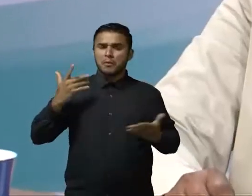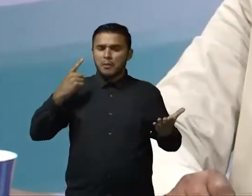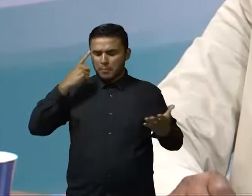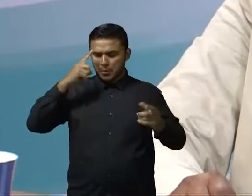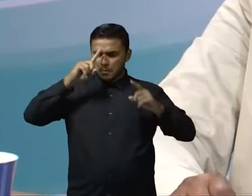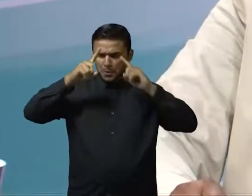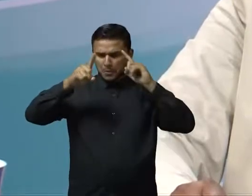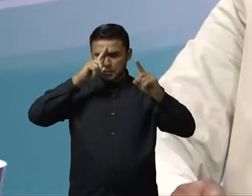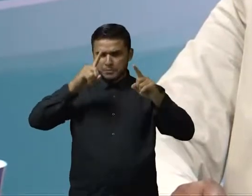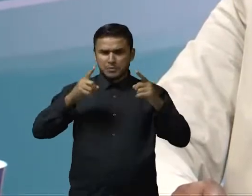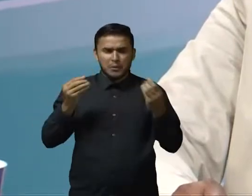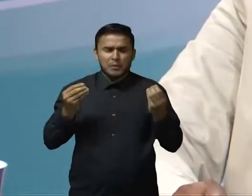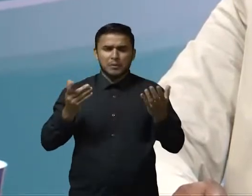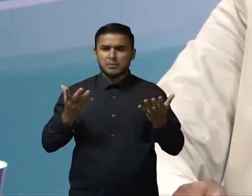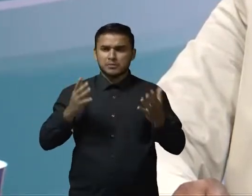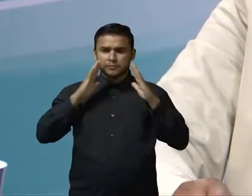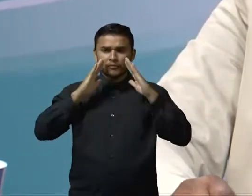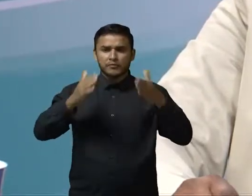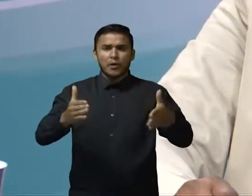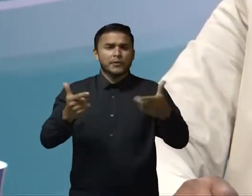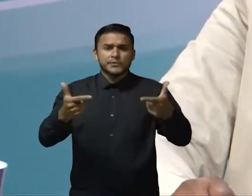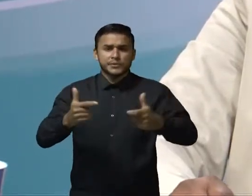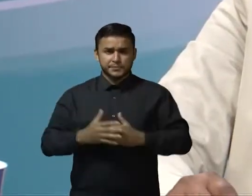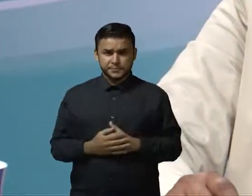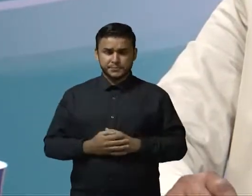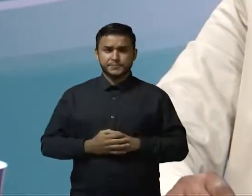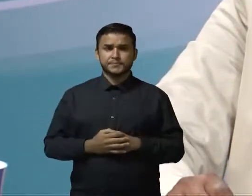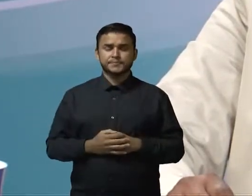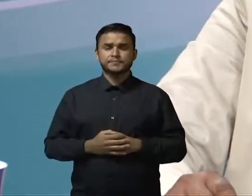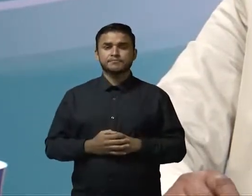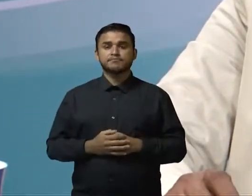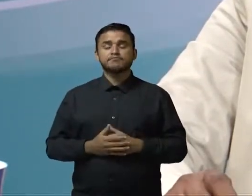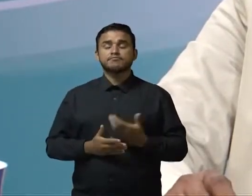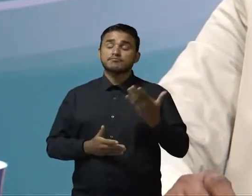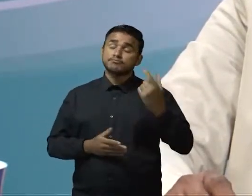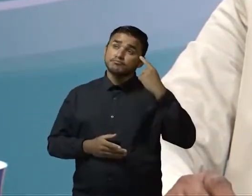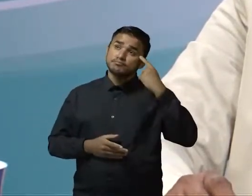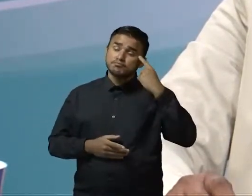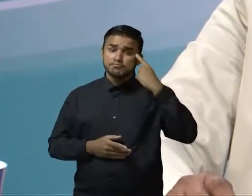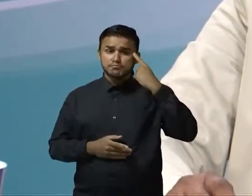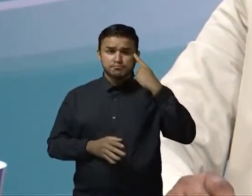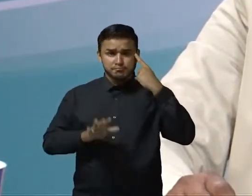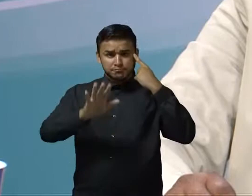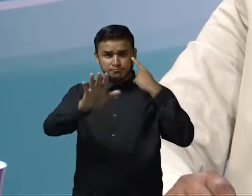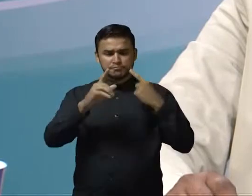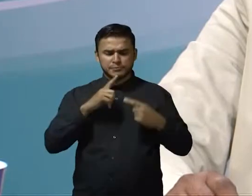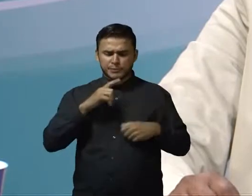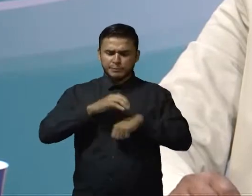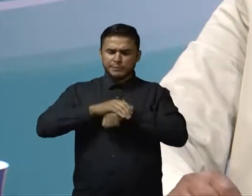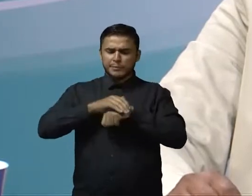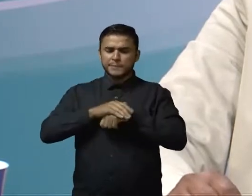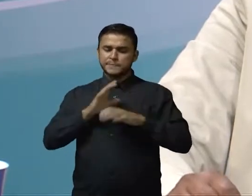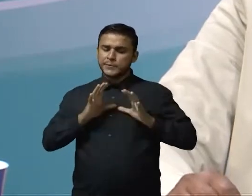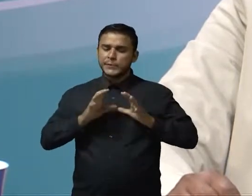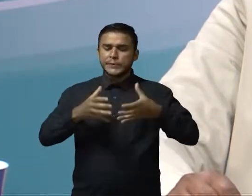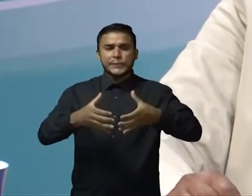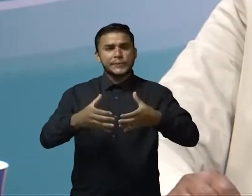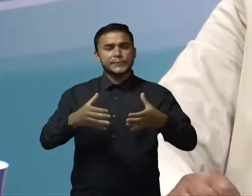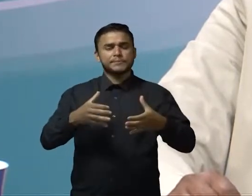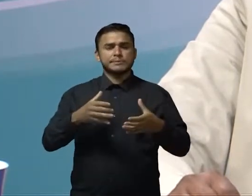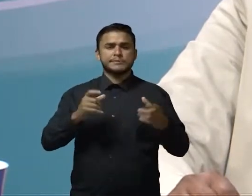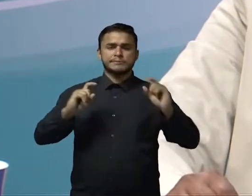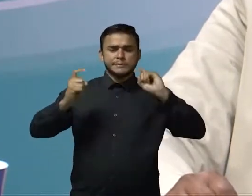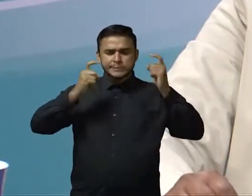estrutura? A gente imagina que talvez até pelo o senso coletivo, né,